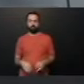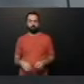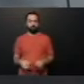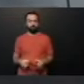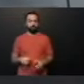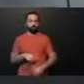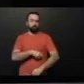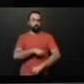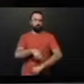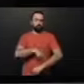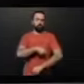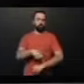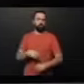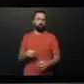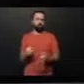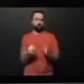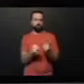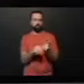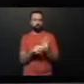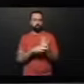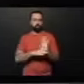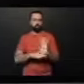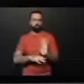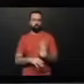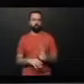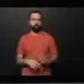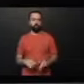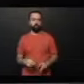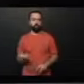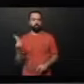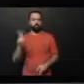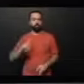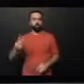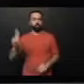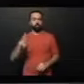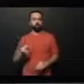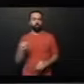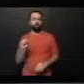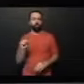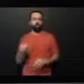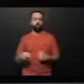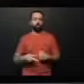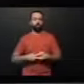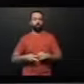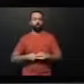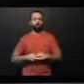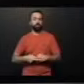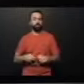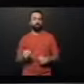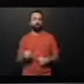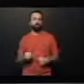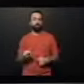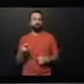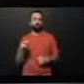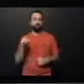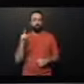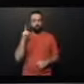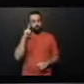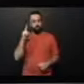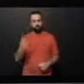receitas culinárias, usamos os verbos no imperativo para ensinar o preparo dos